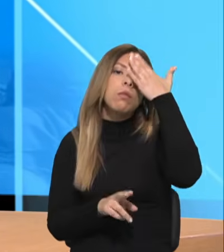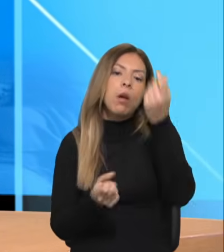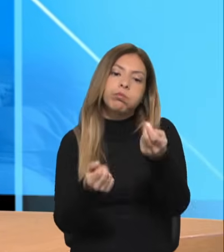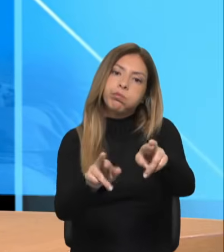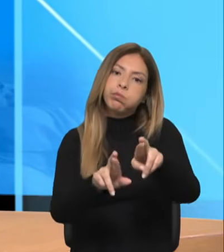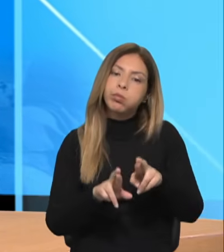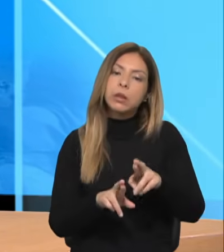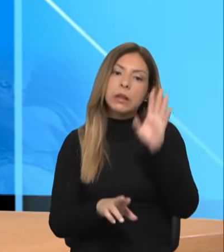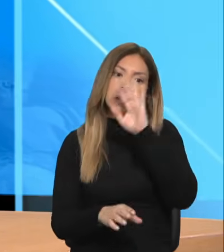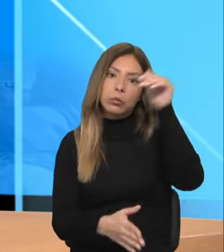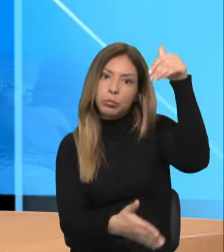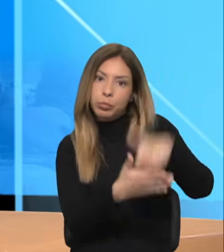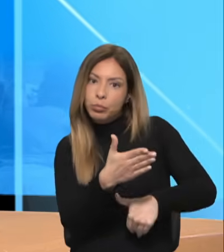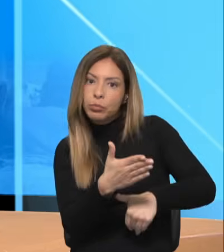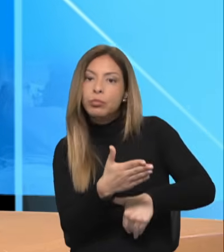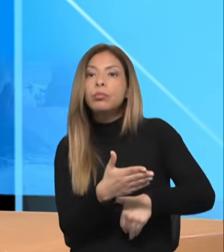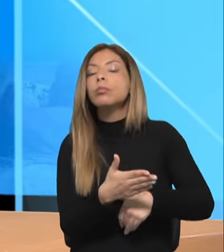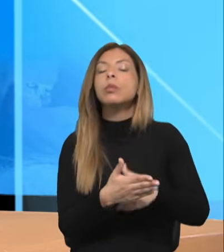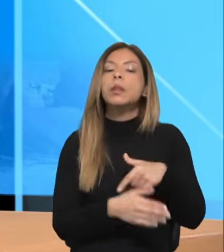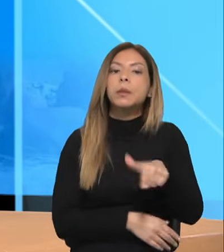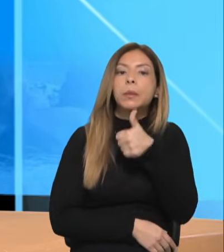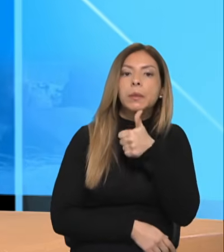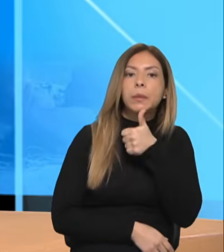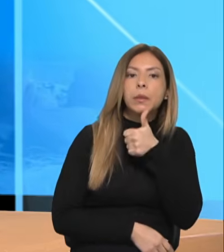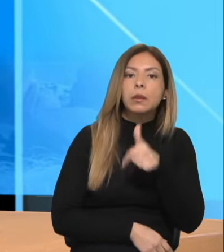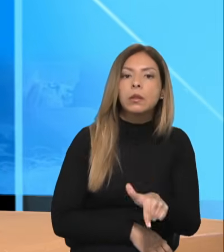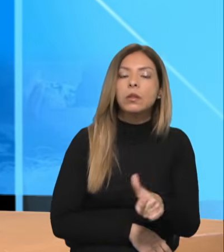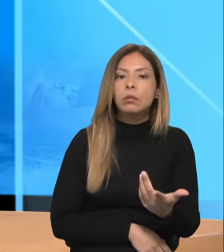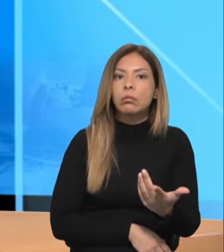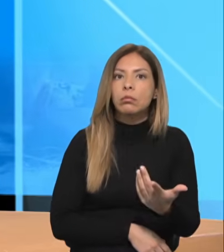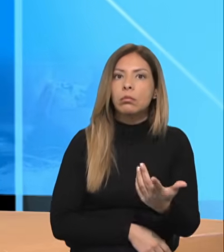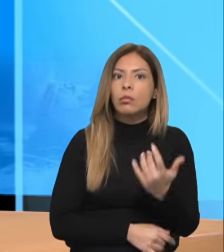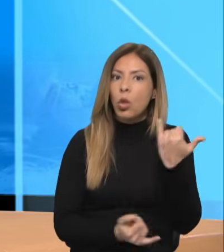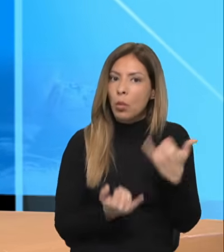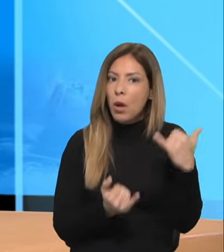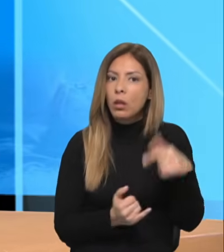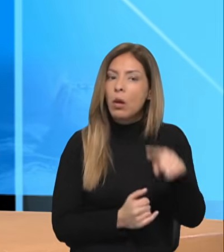for chumbada, não significa automaticamente